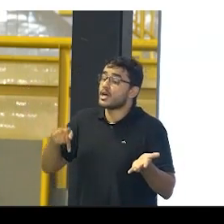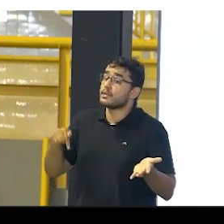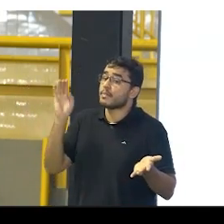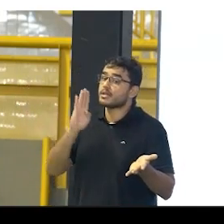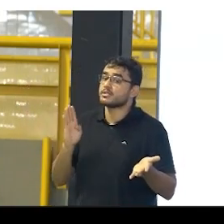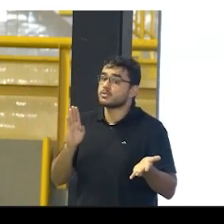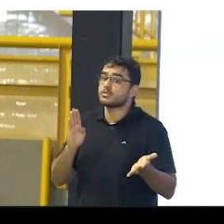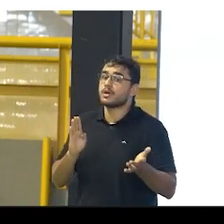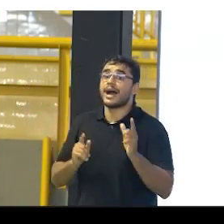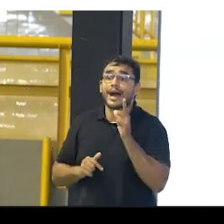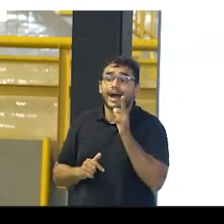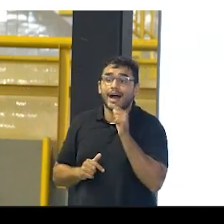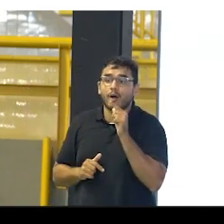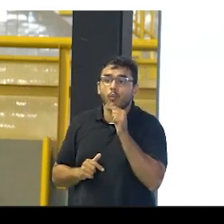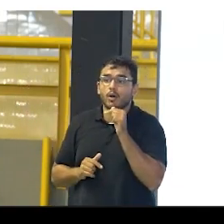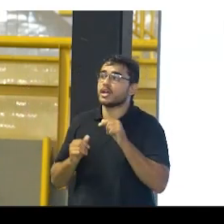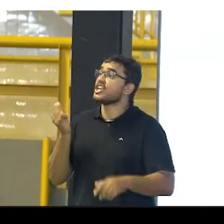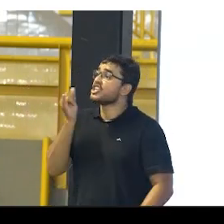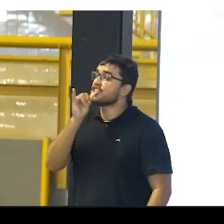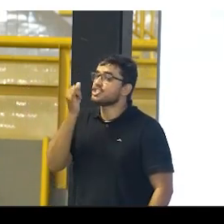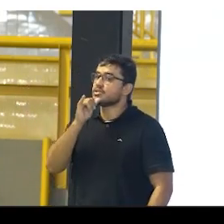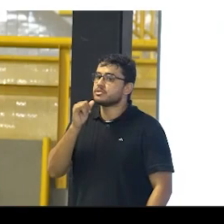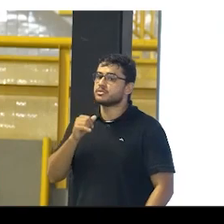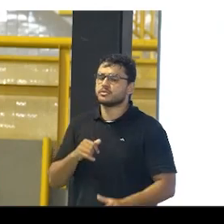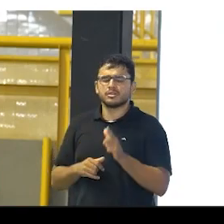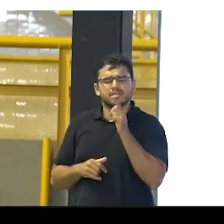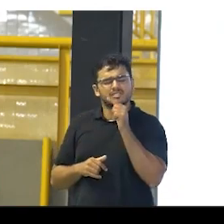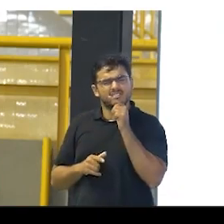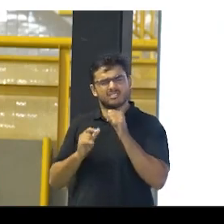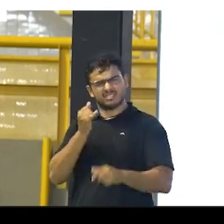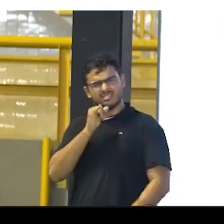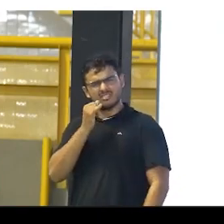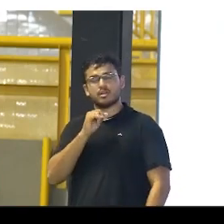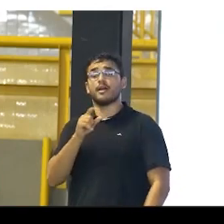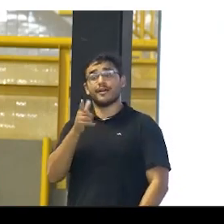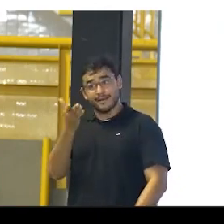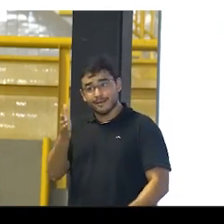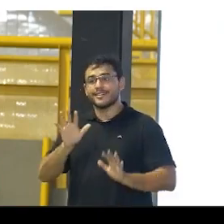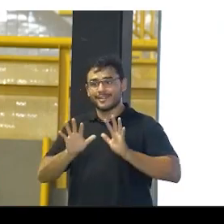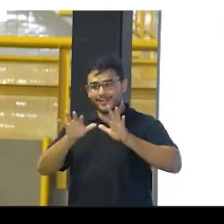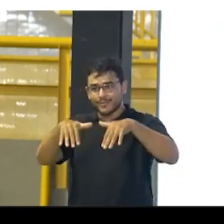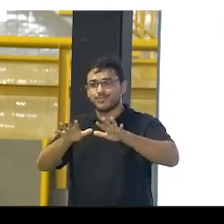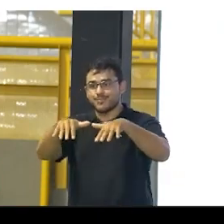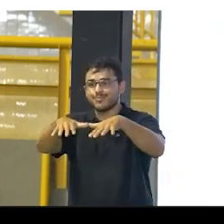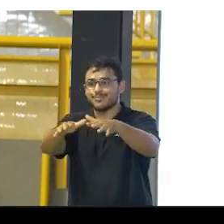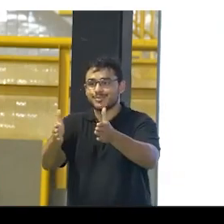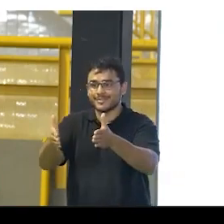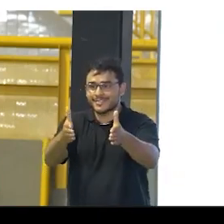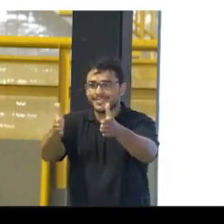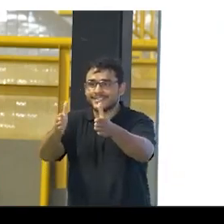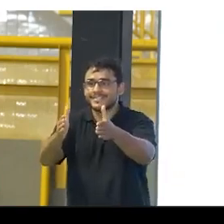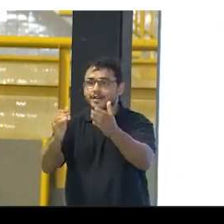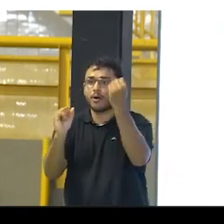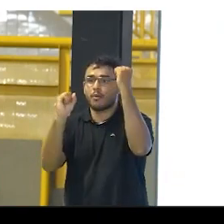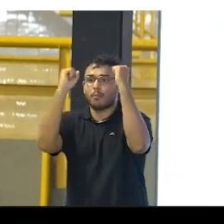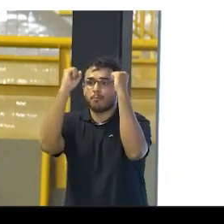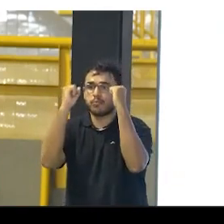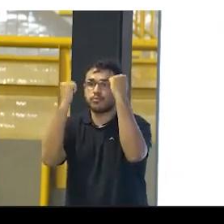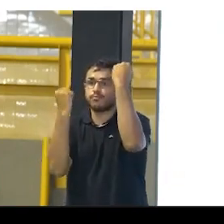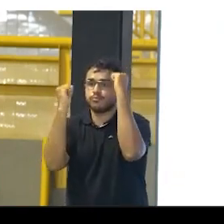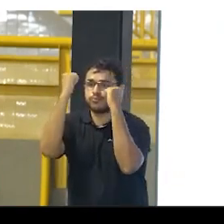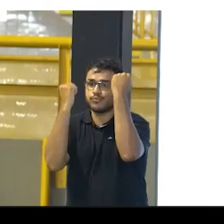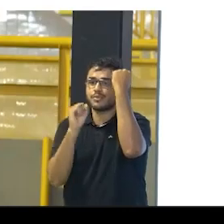é excelente. Sob o ponto de vista ambiental, gera-se impacto, mas é uma fonte de energia que a gente não